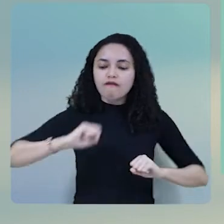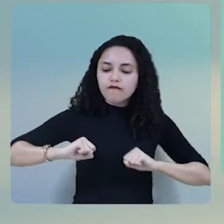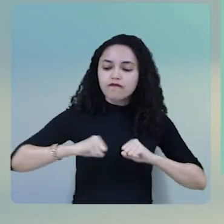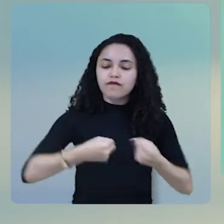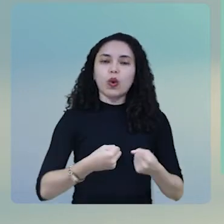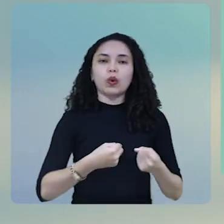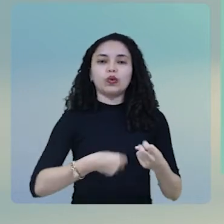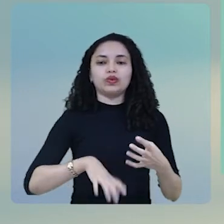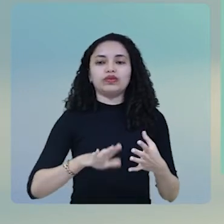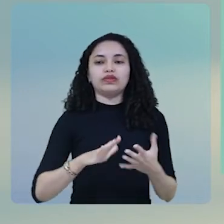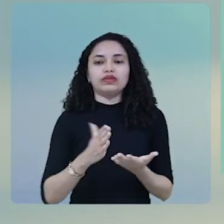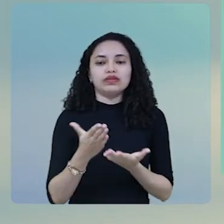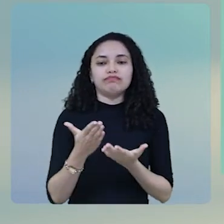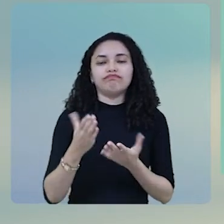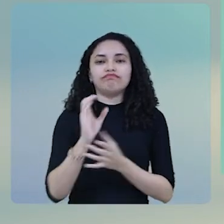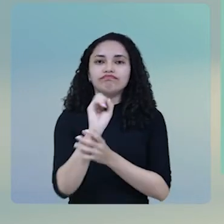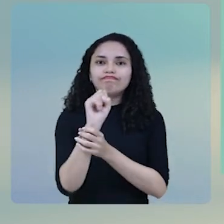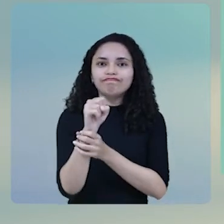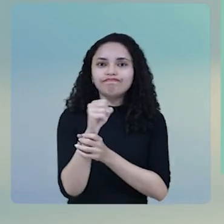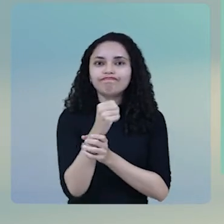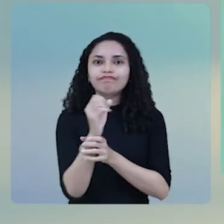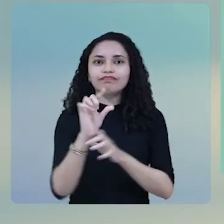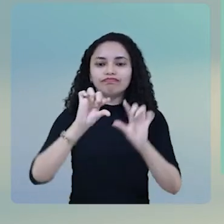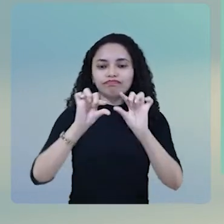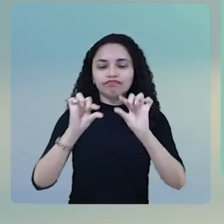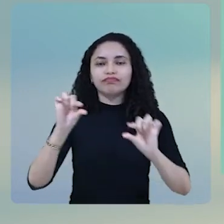Nossa coordenação motora?